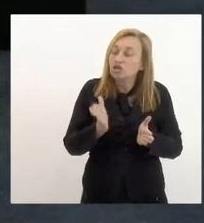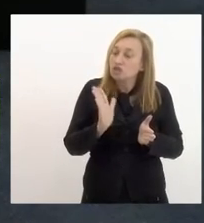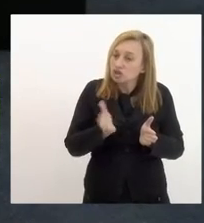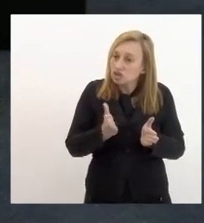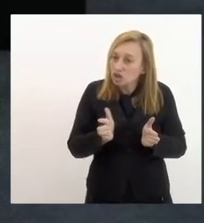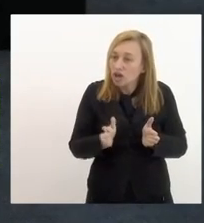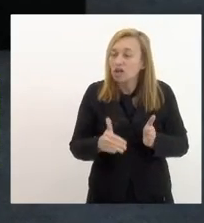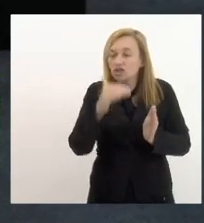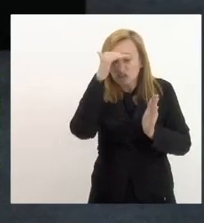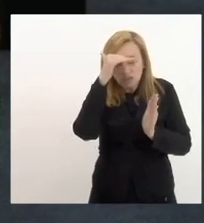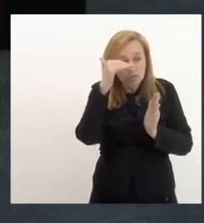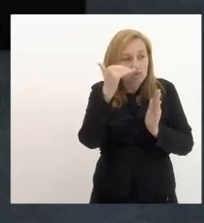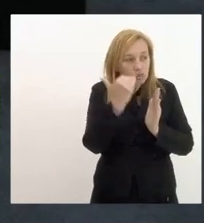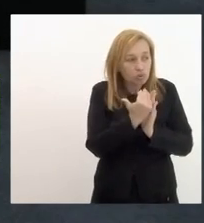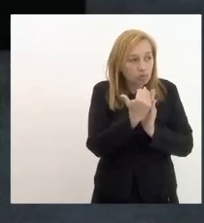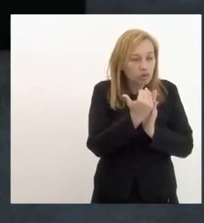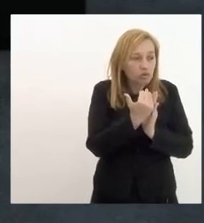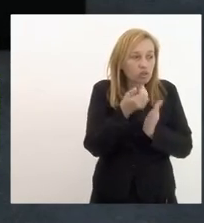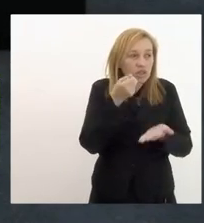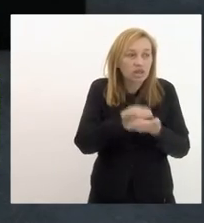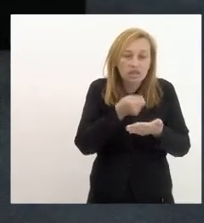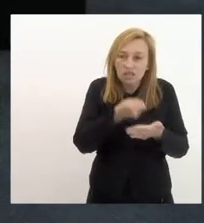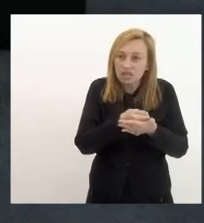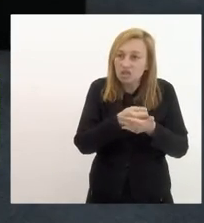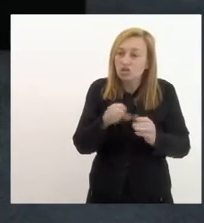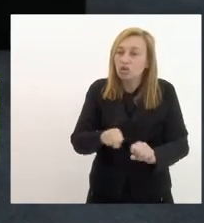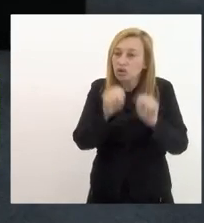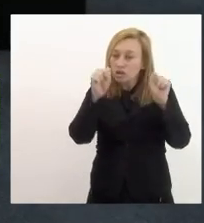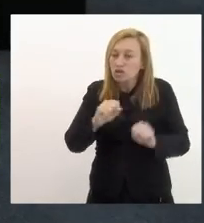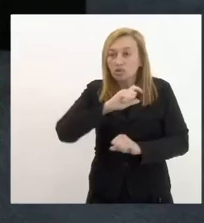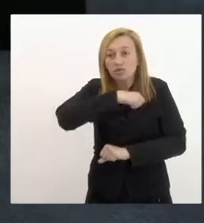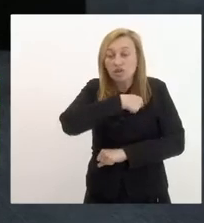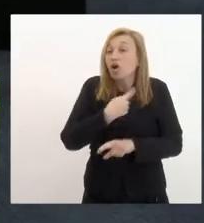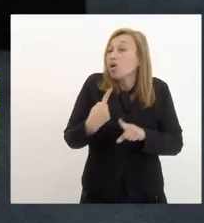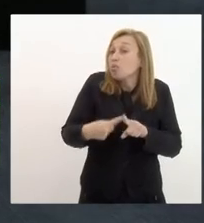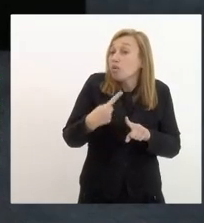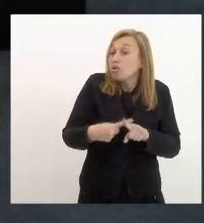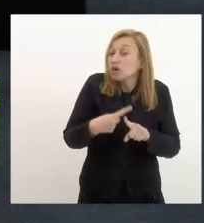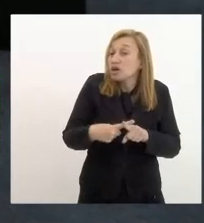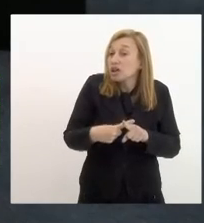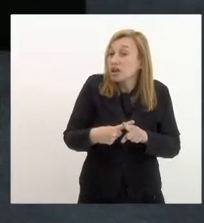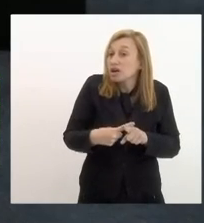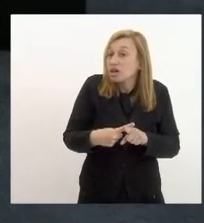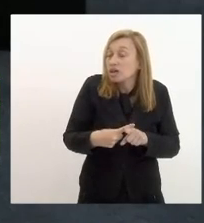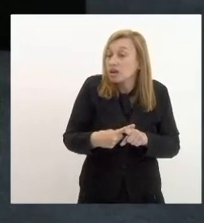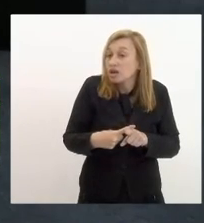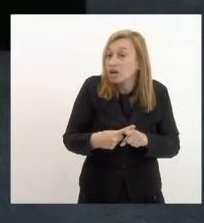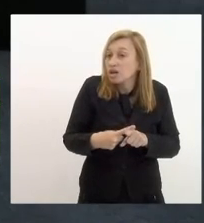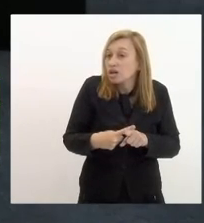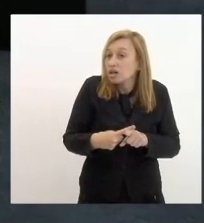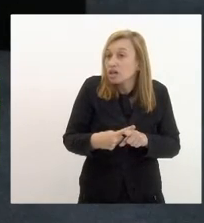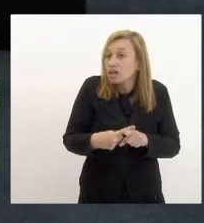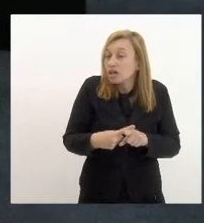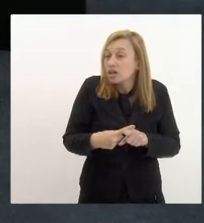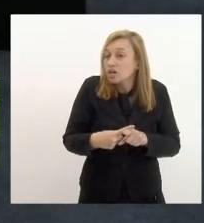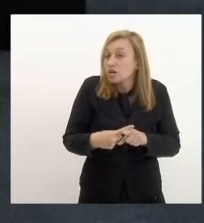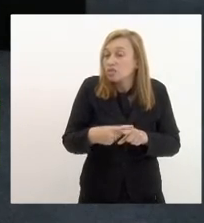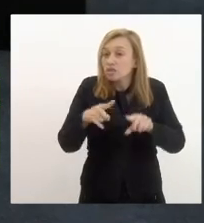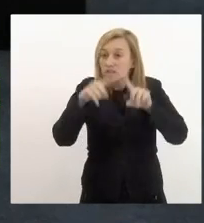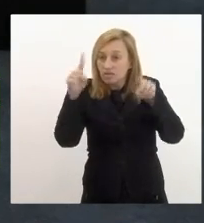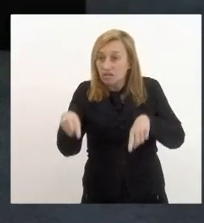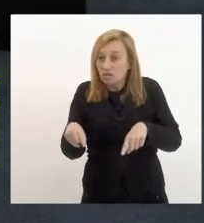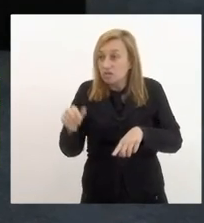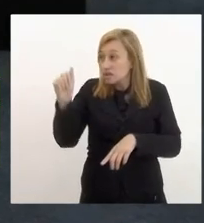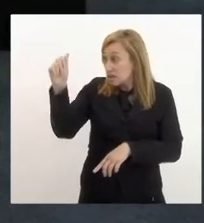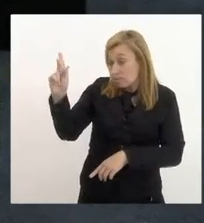estaremos cumprindo o que exige o regime porque a extinção vai ser gradual que esse servidores vão se